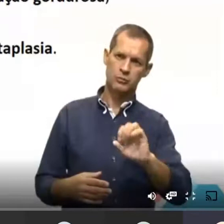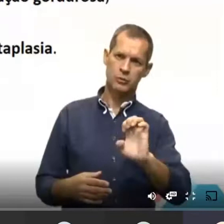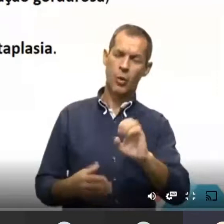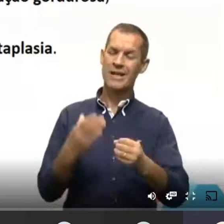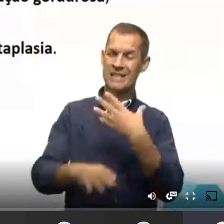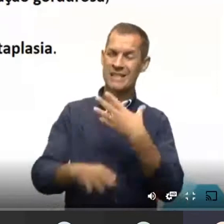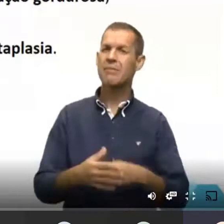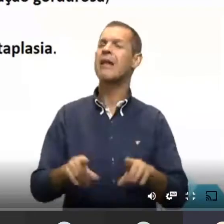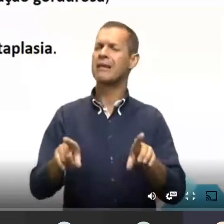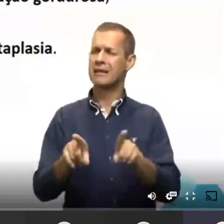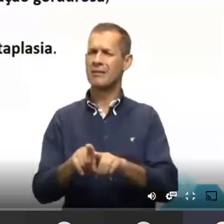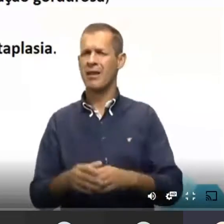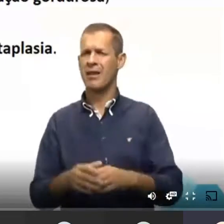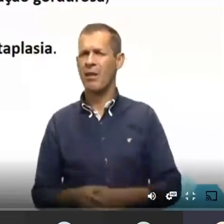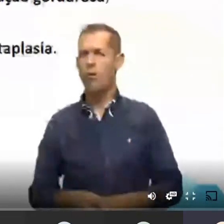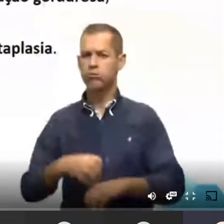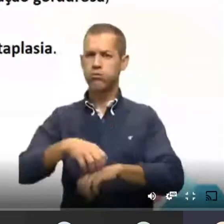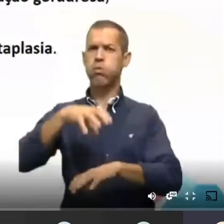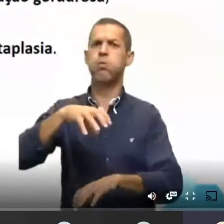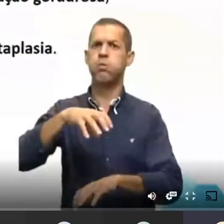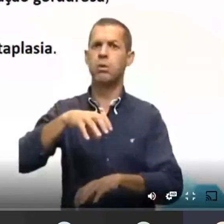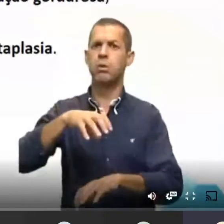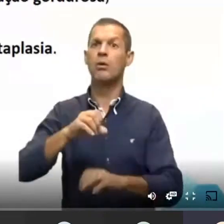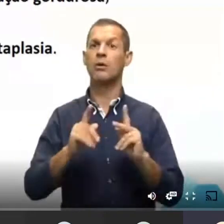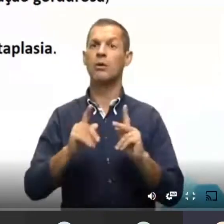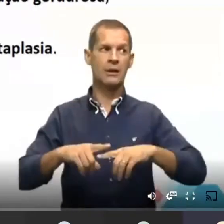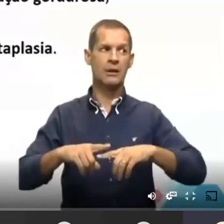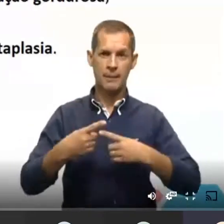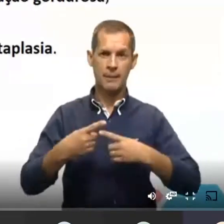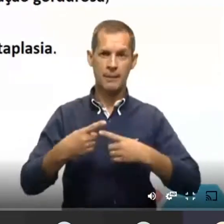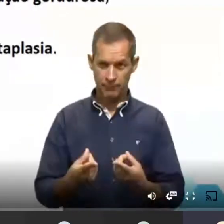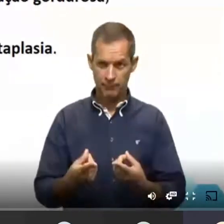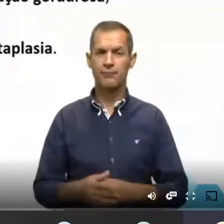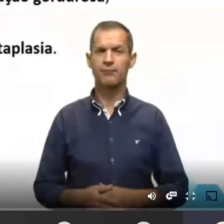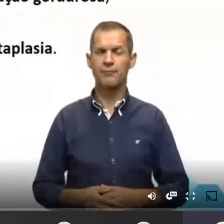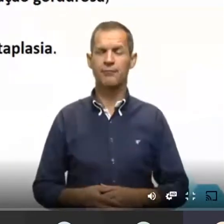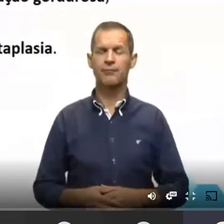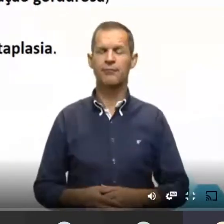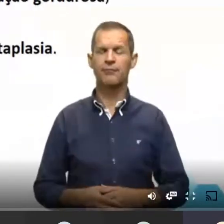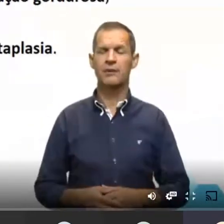gerar, de certa forma, inflamação, ok?